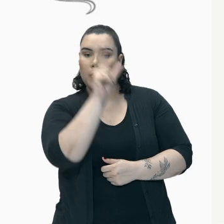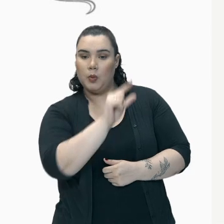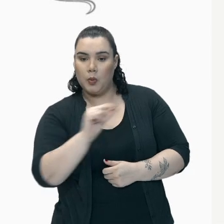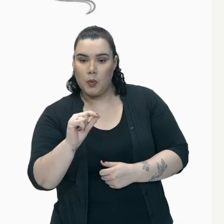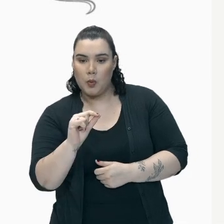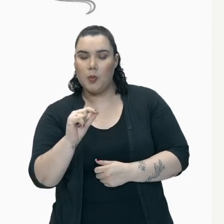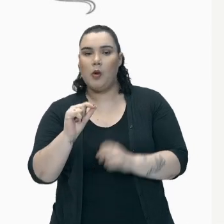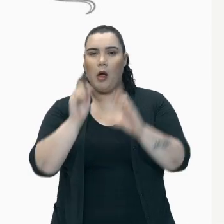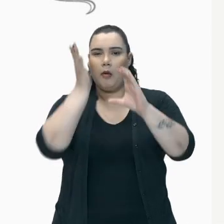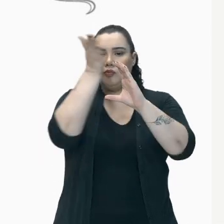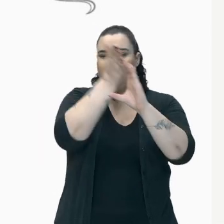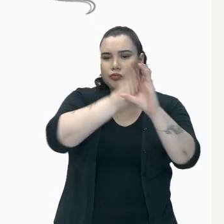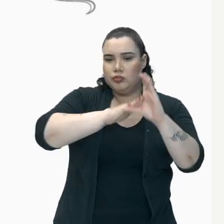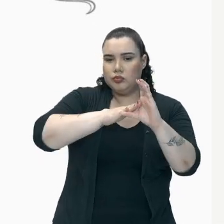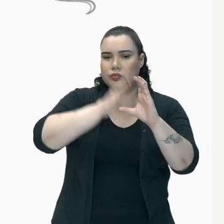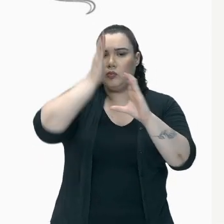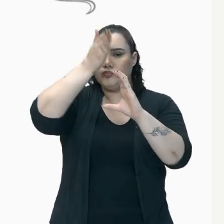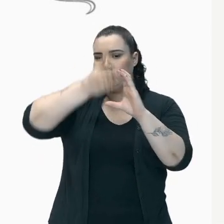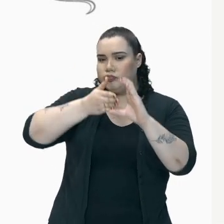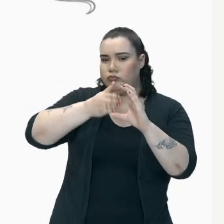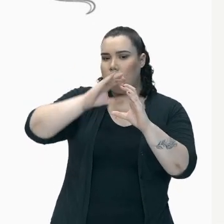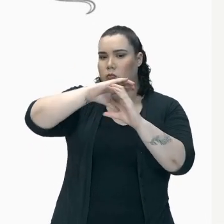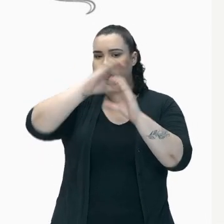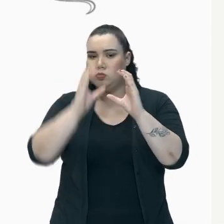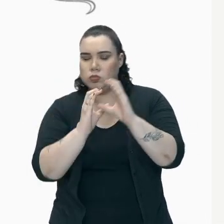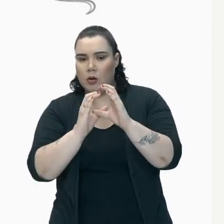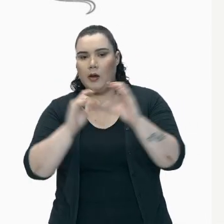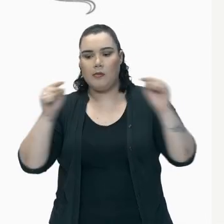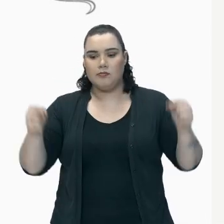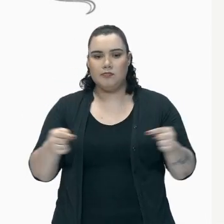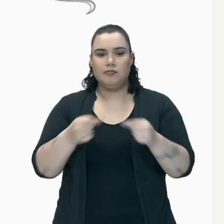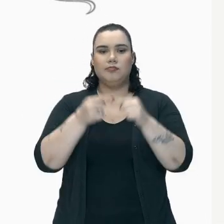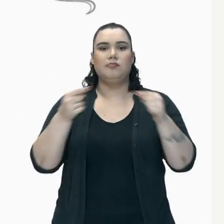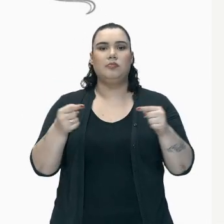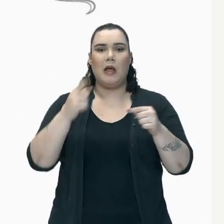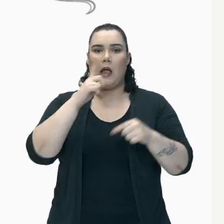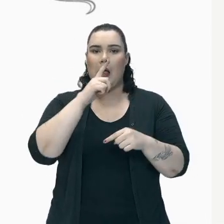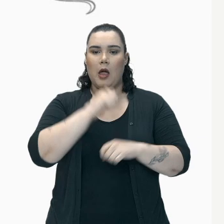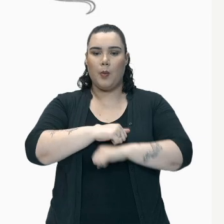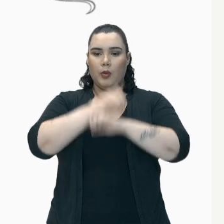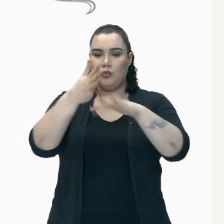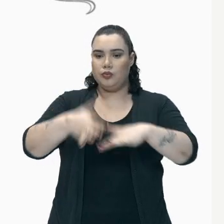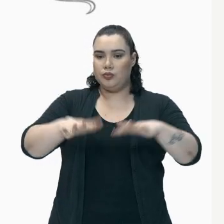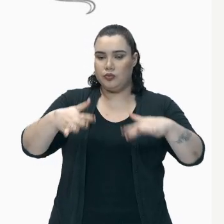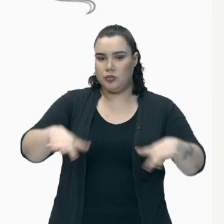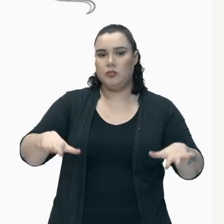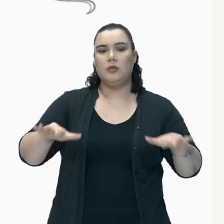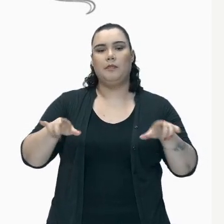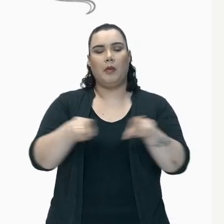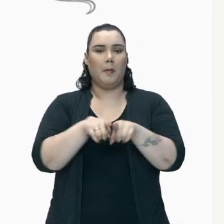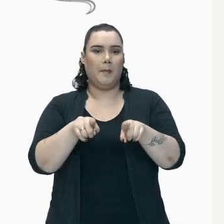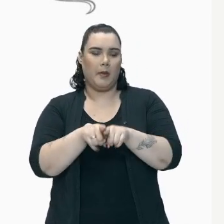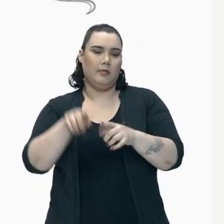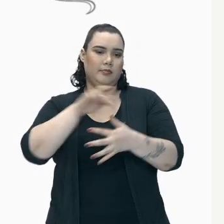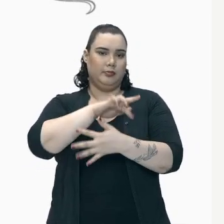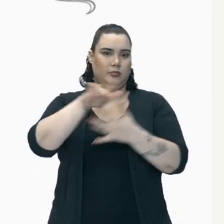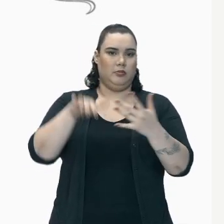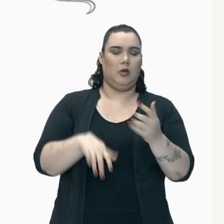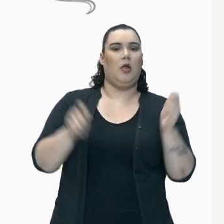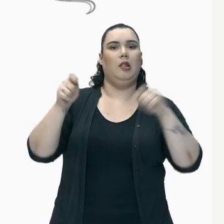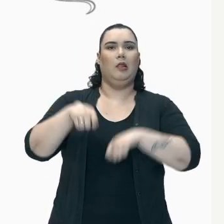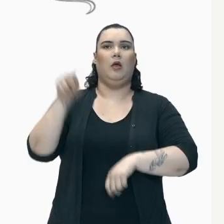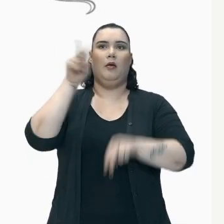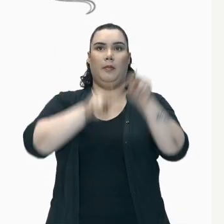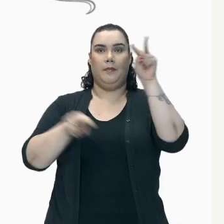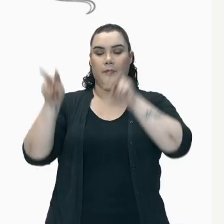relação à Terra também influencia. Então, as fases da Lua e etc., né? Eram essas